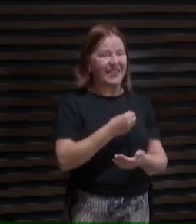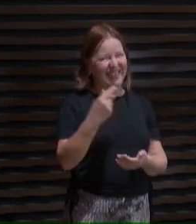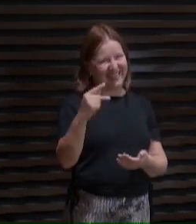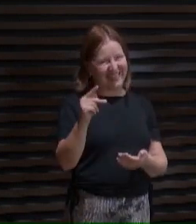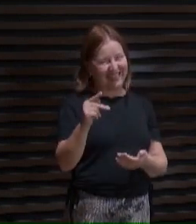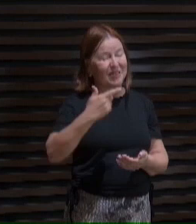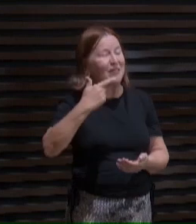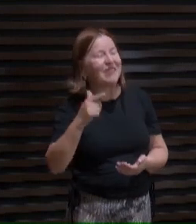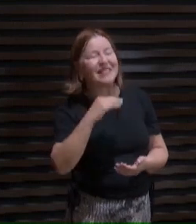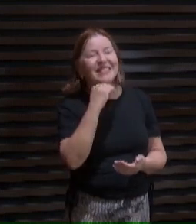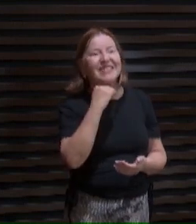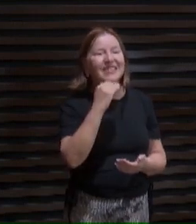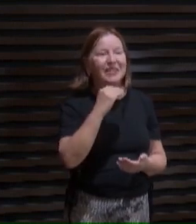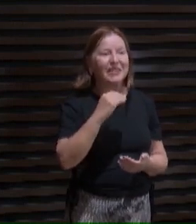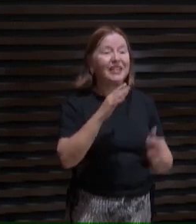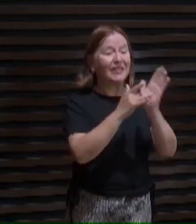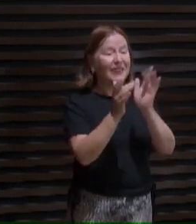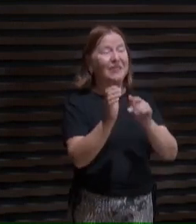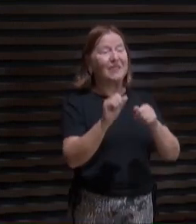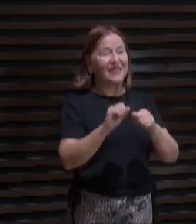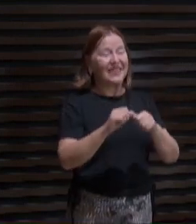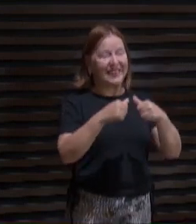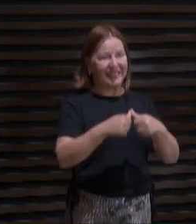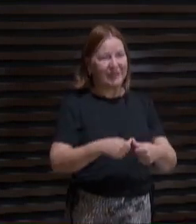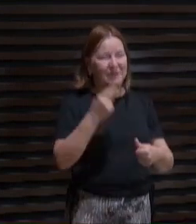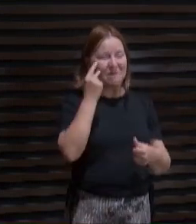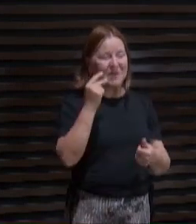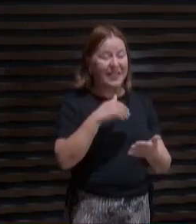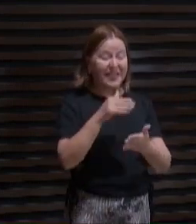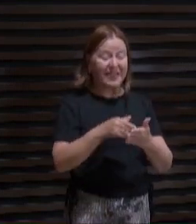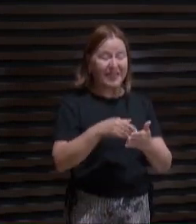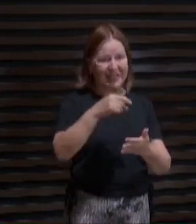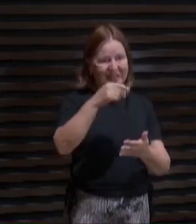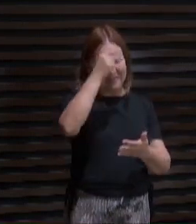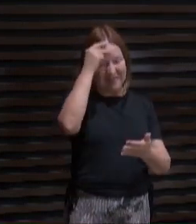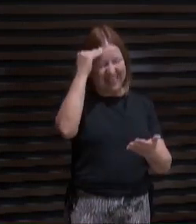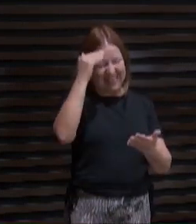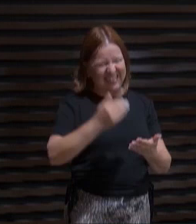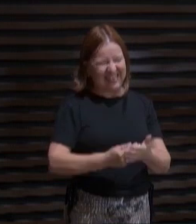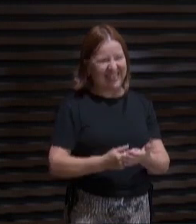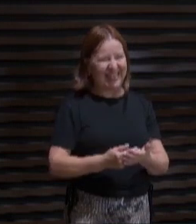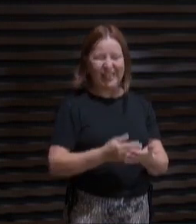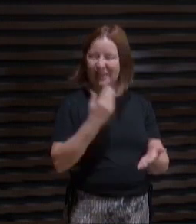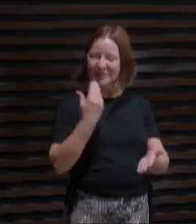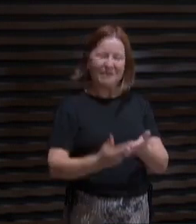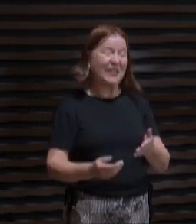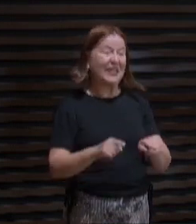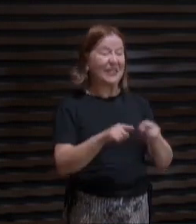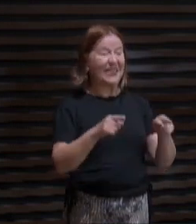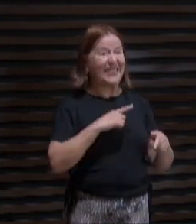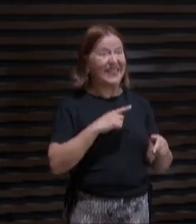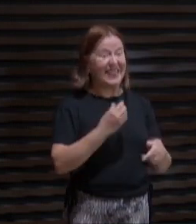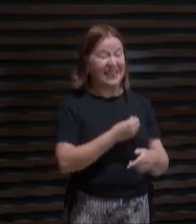Não tem outro. E ele fez isso para que todo aquele que nele crê não pereça, mas tenha a vida eterna.